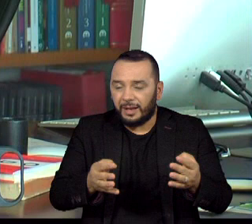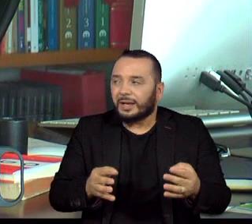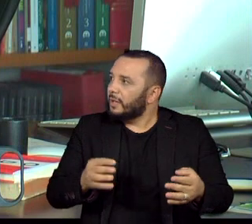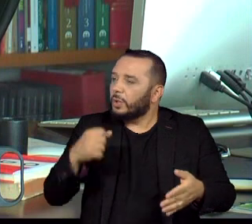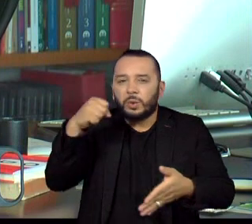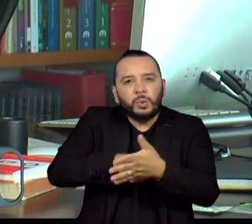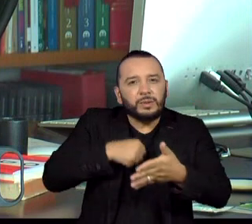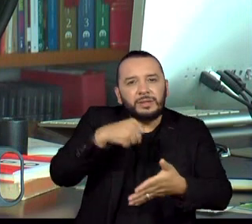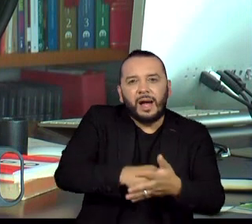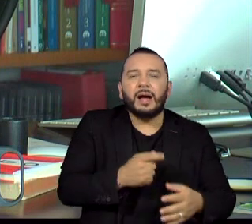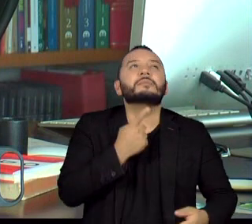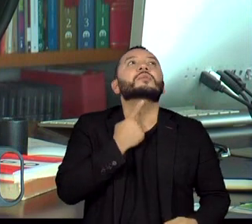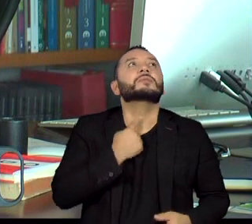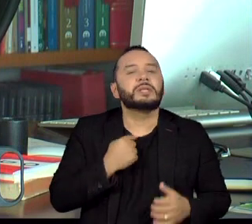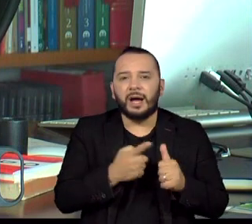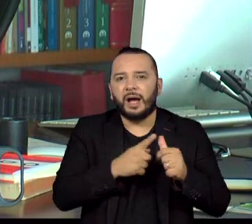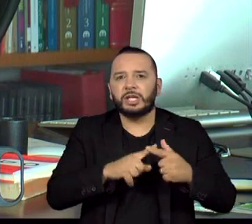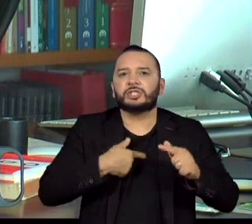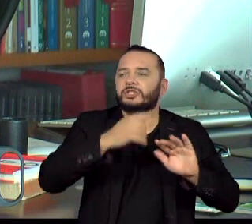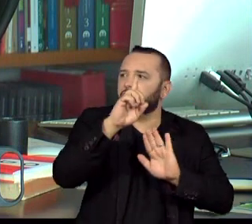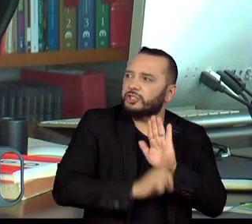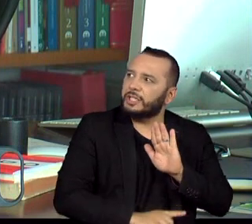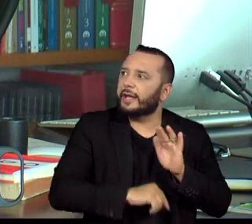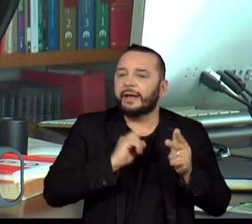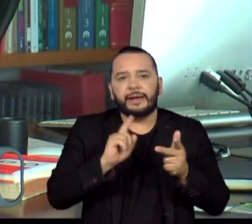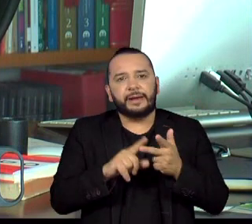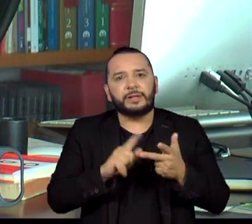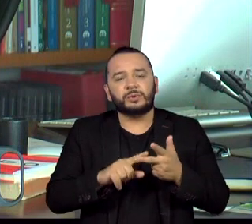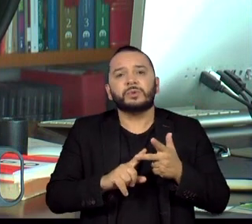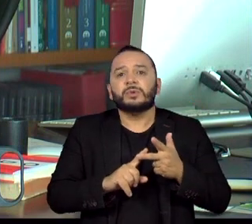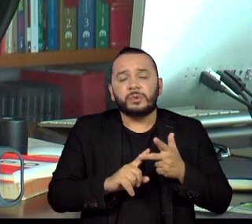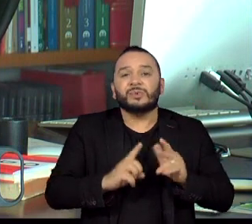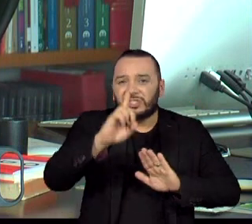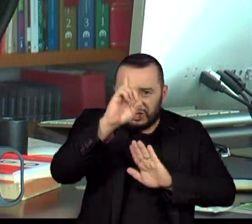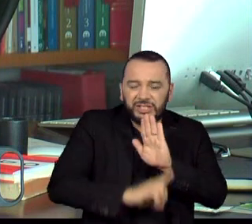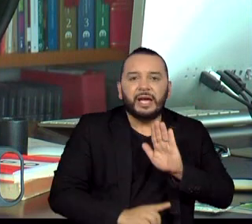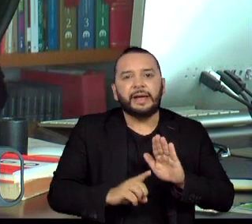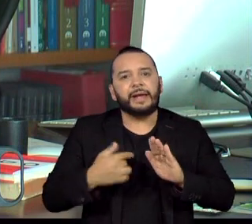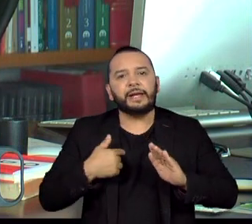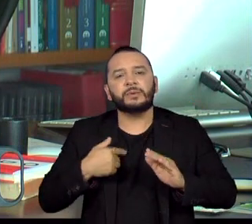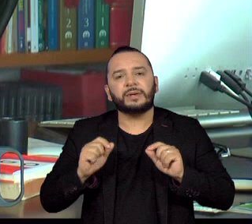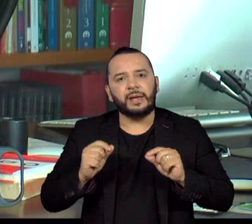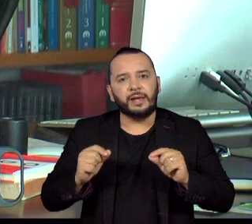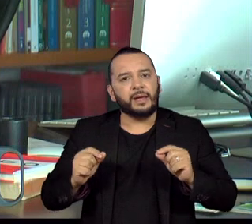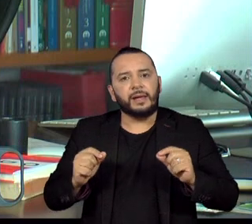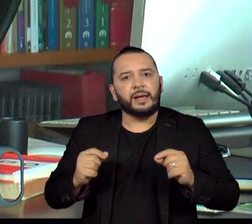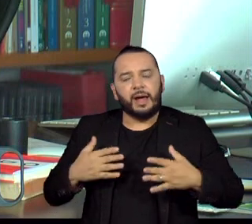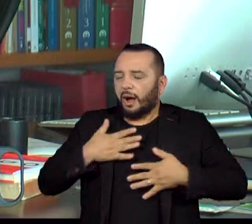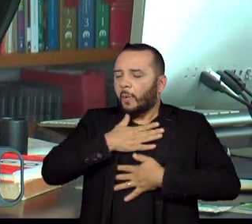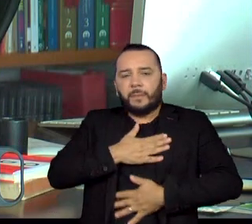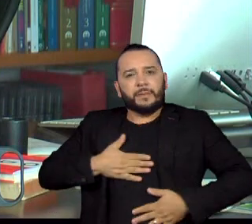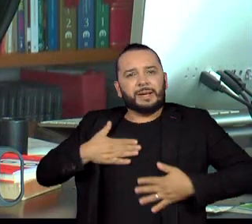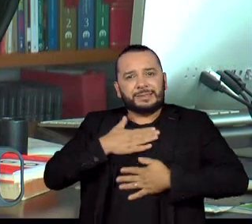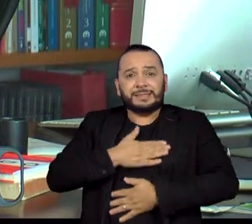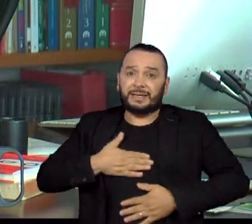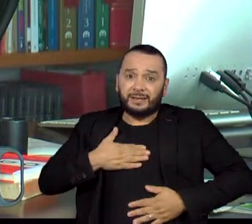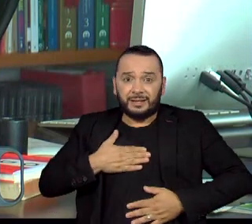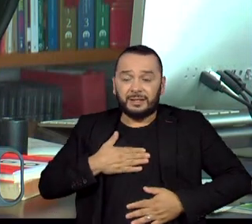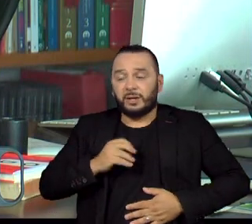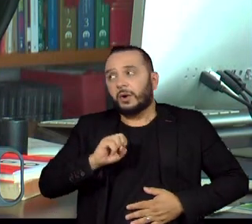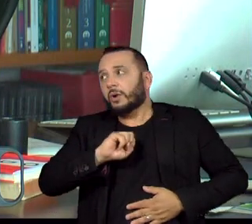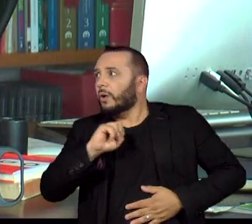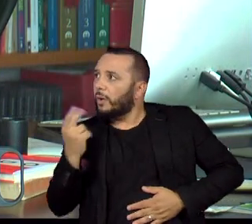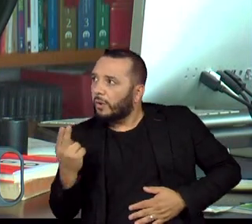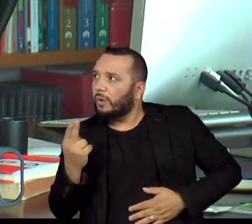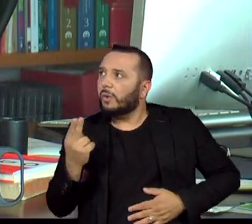desejo, lutar pelo direito ao desejo, lutar pelo direito ao prazer, lutar por questões como